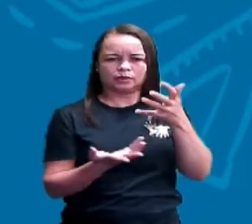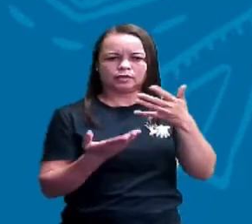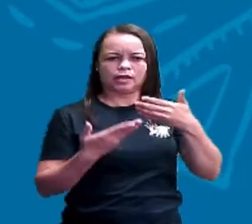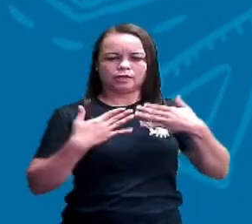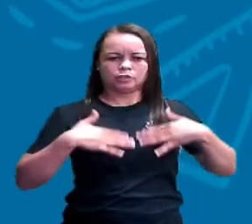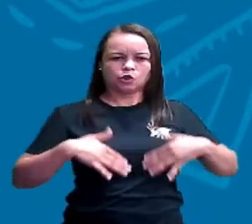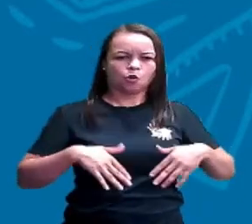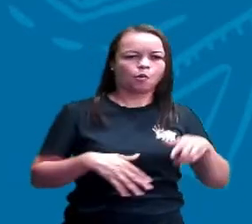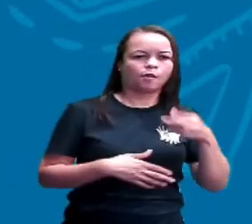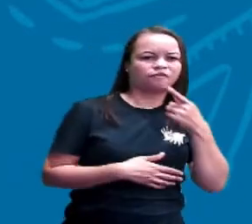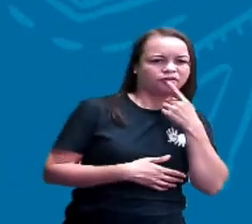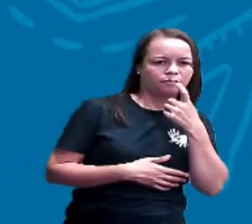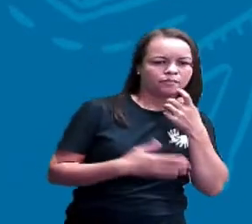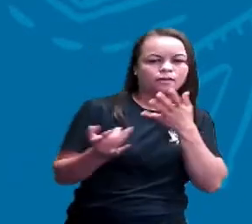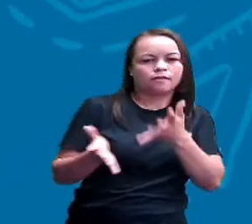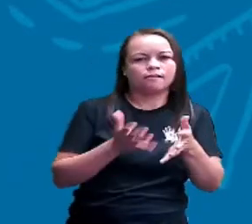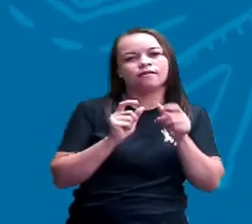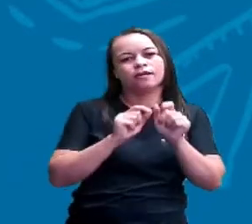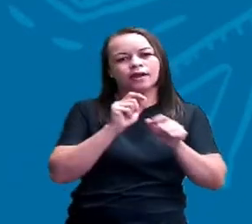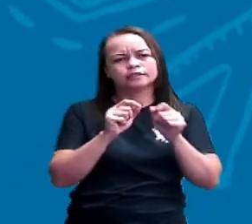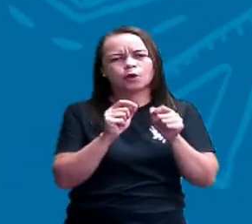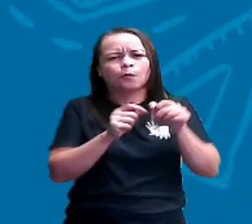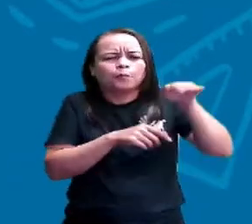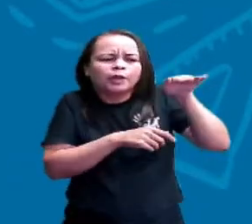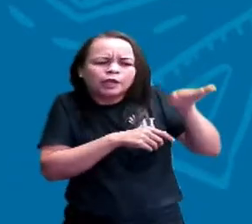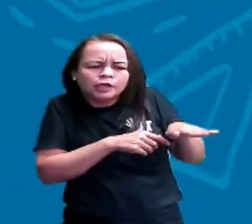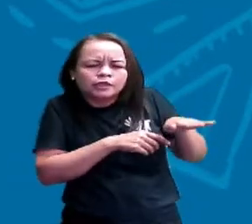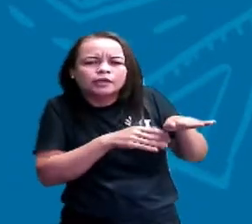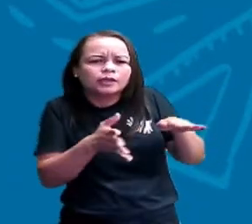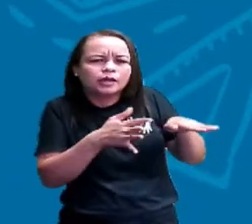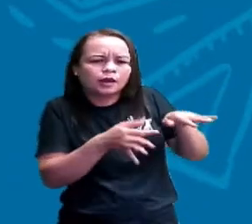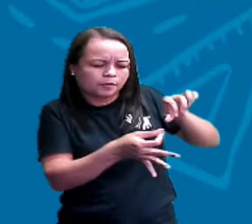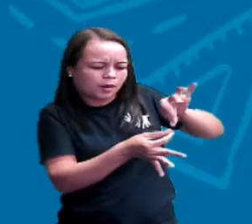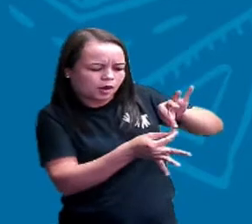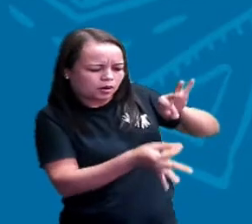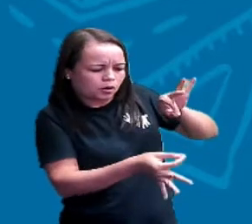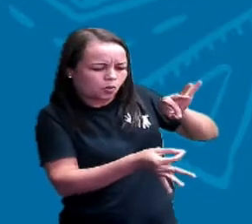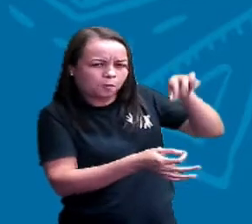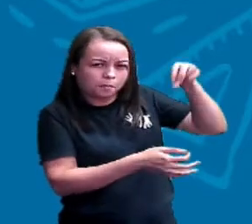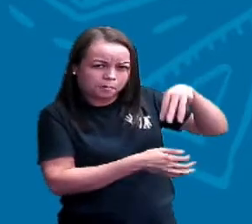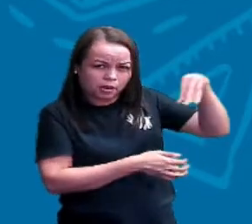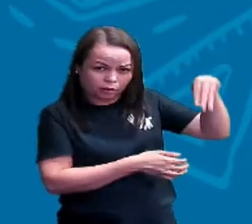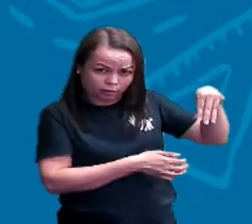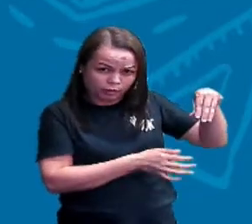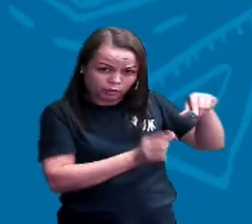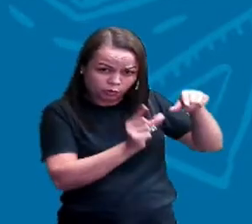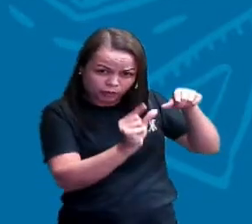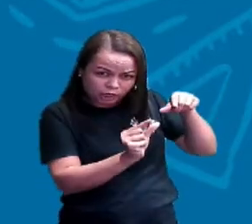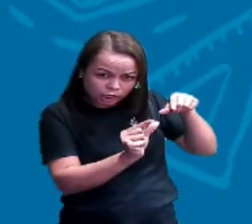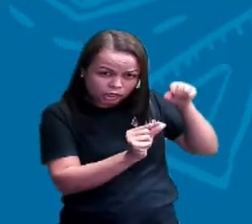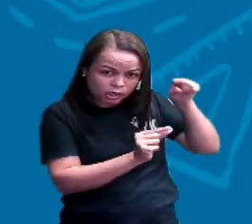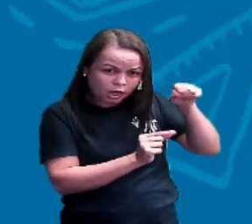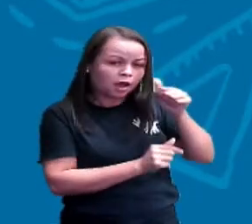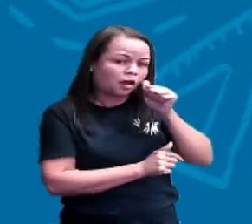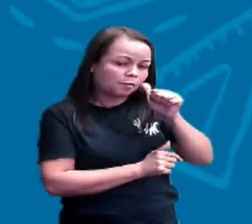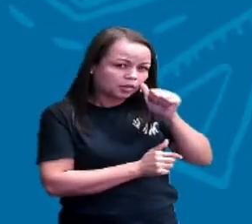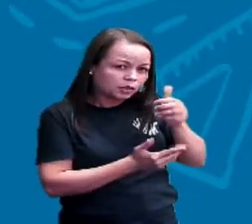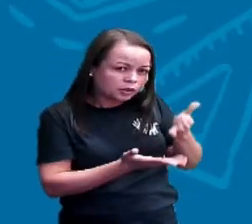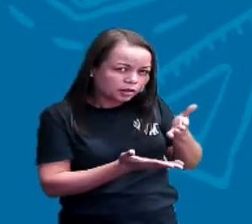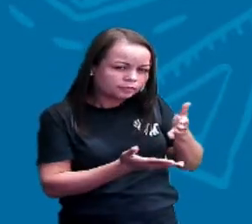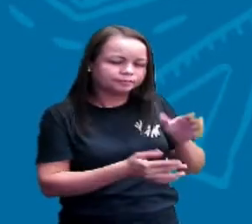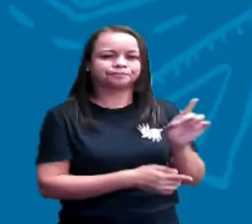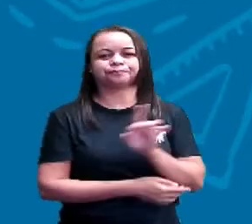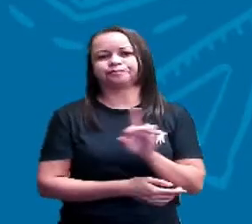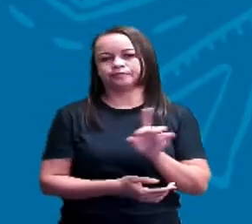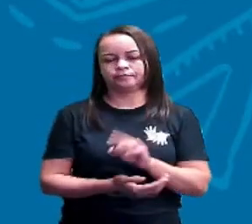Seria o milímetro, ela é tão pequenininha assim que eu precisaria medir ela com milímetro? Não, não, né, gente?